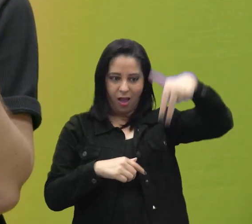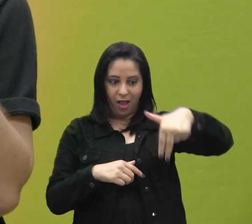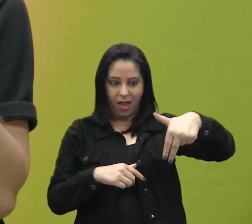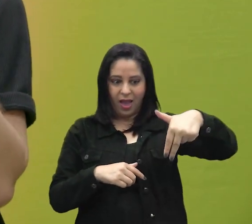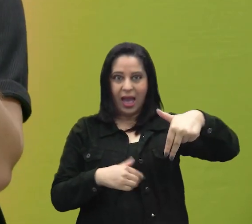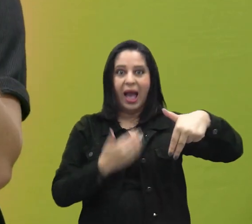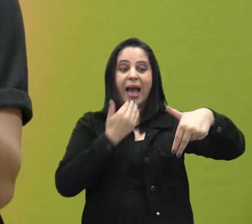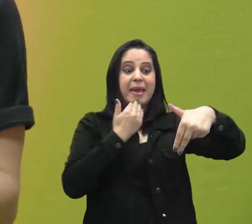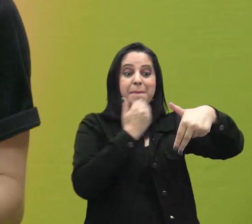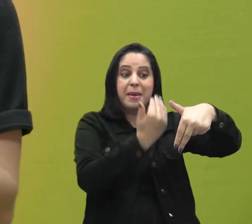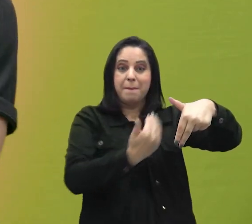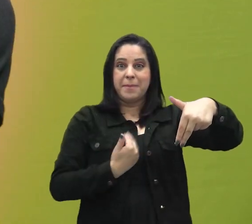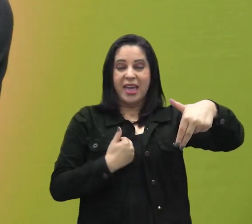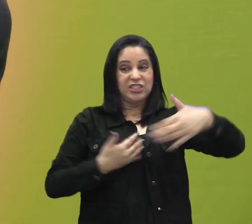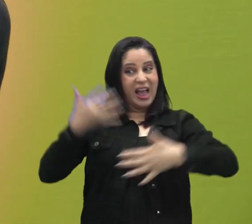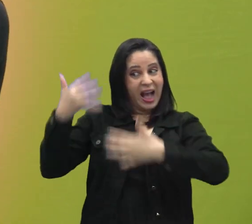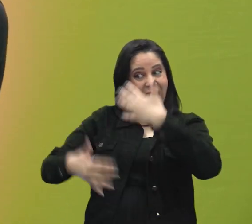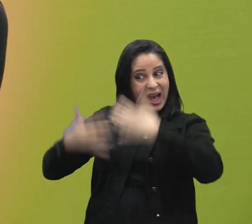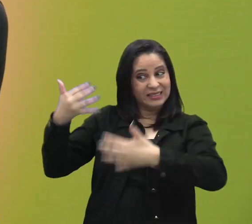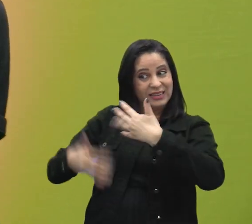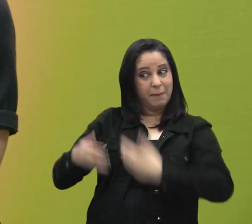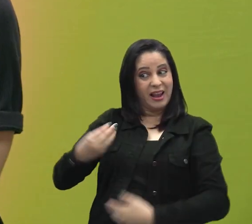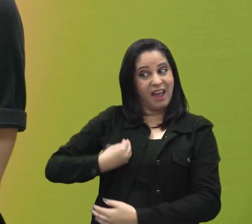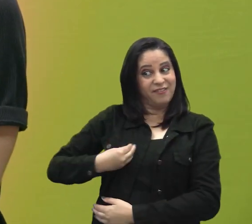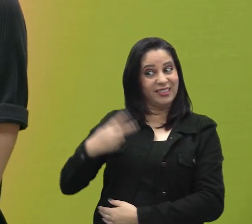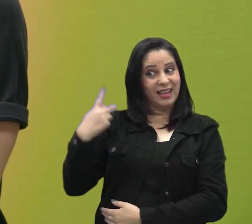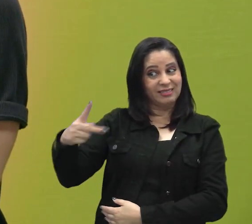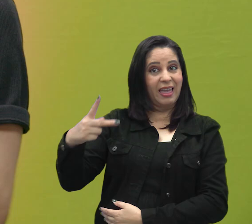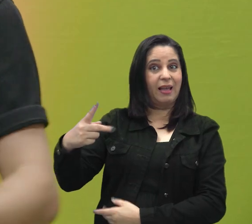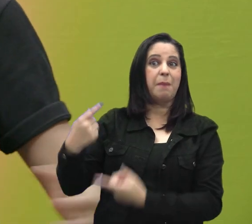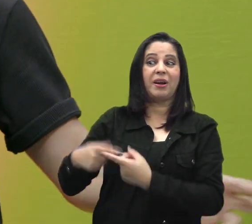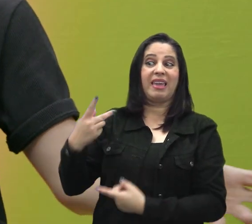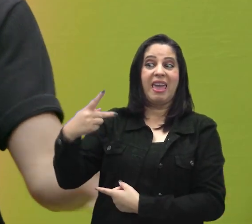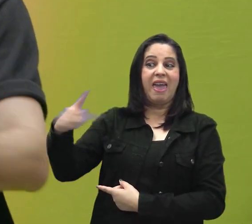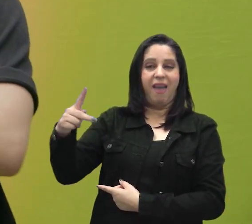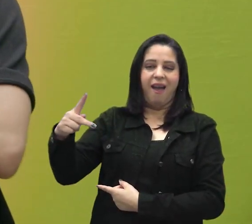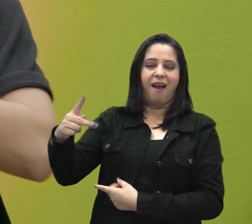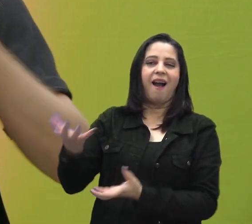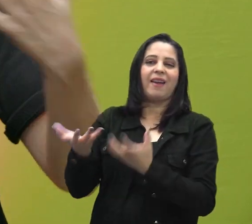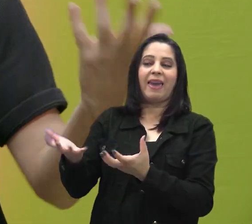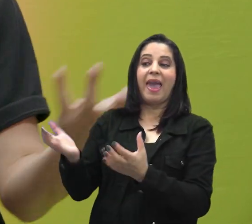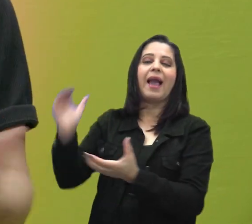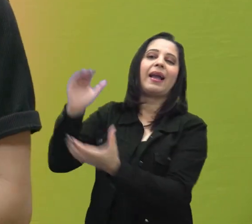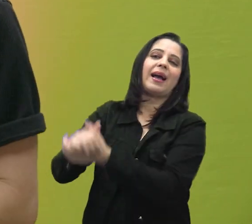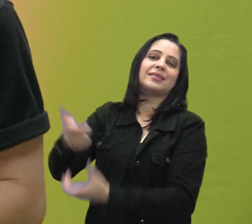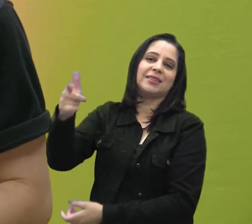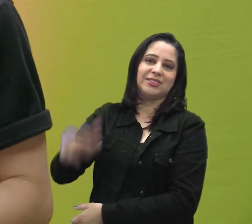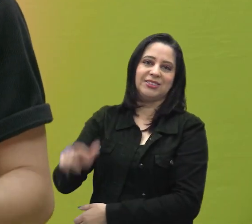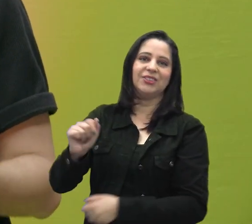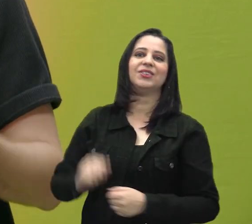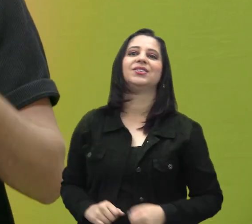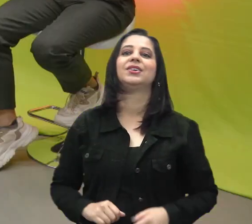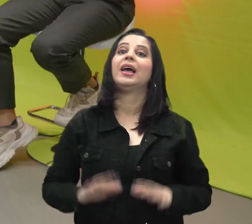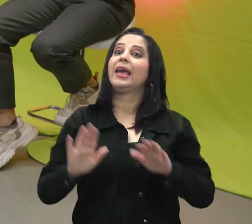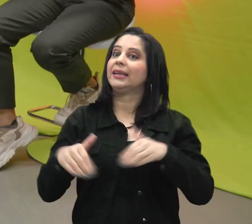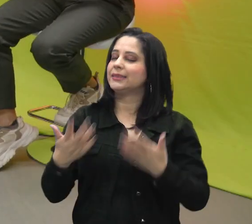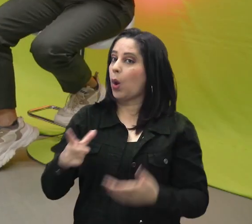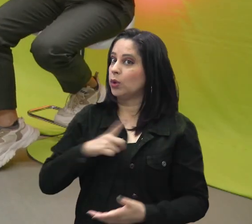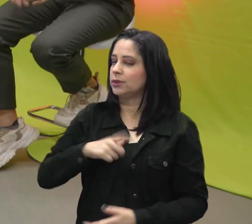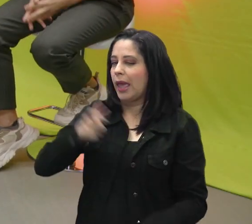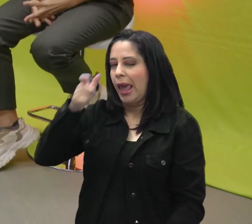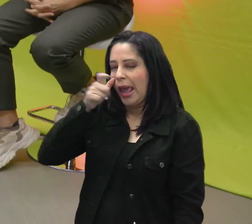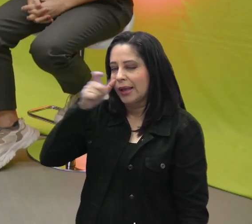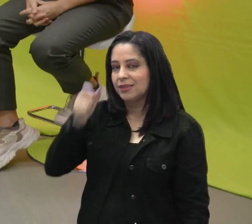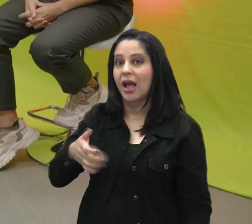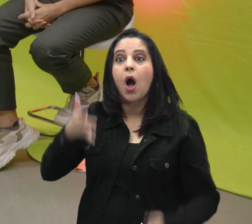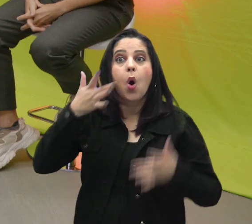dele, que sou eu, para atrapalhar o casamento da esposa na terra. Daí começa a acontecer um monte de bagunça. Aí vai ter que ir lá assistir. E daí tem que assistir, mas